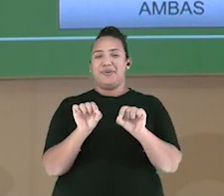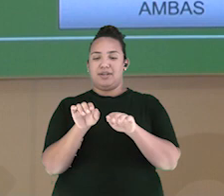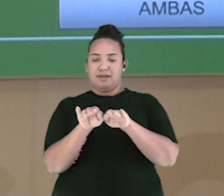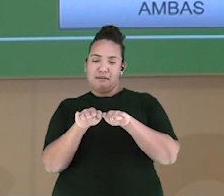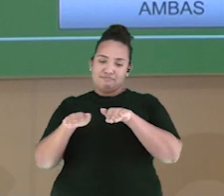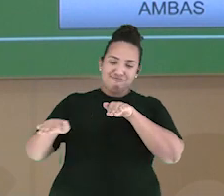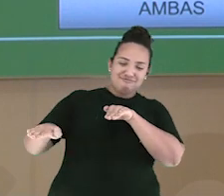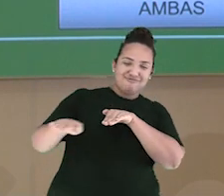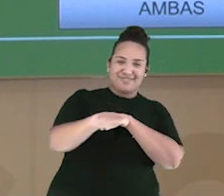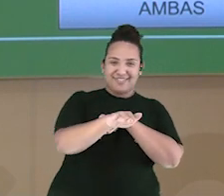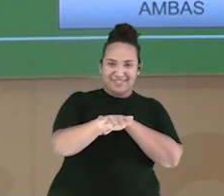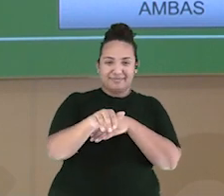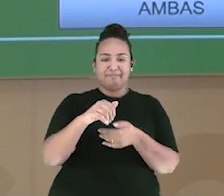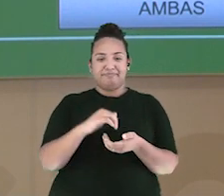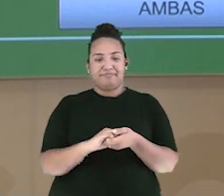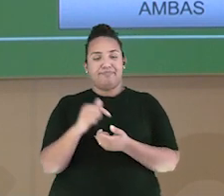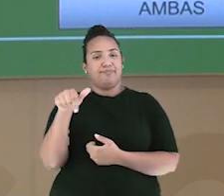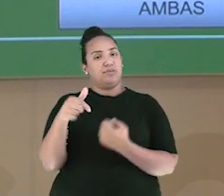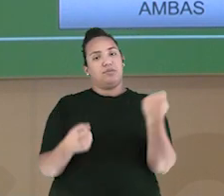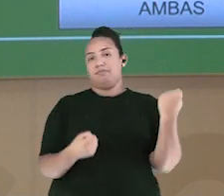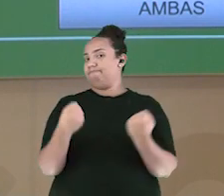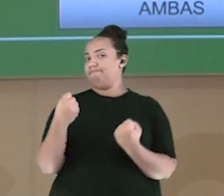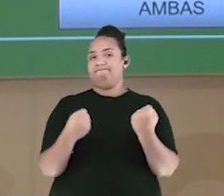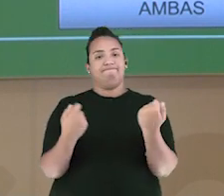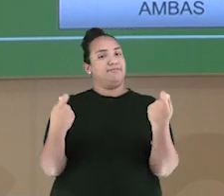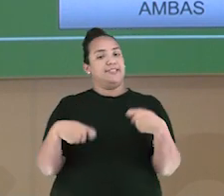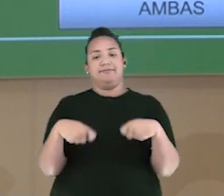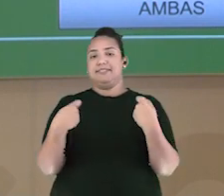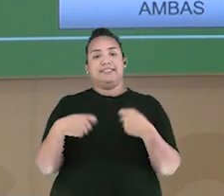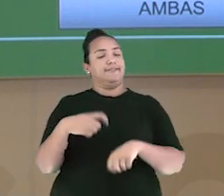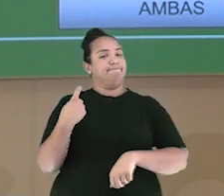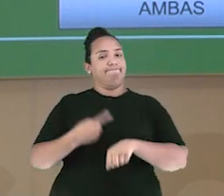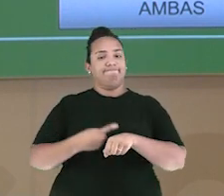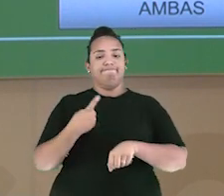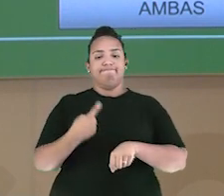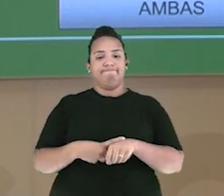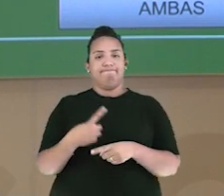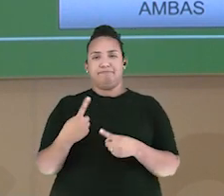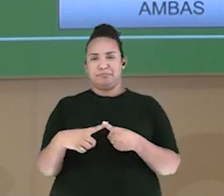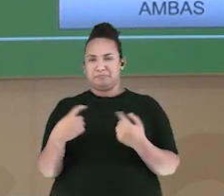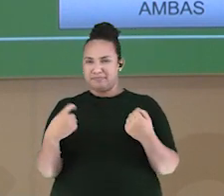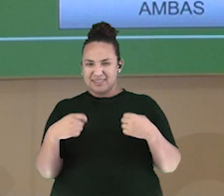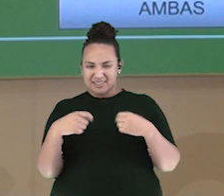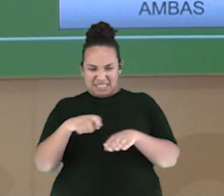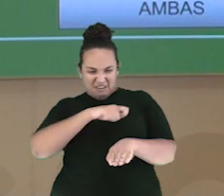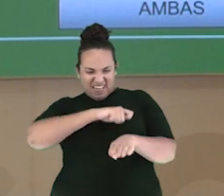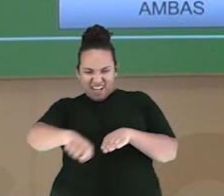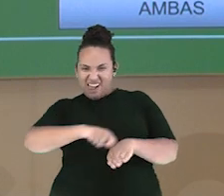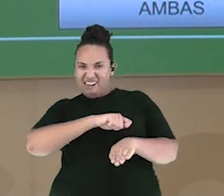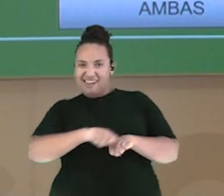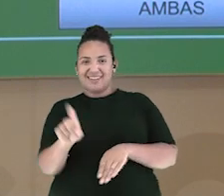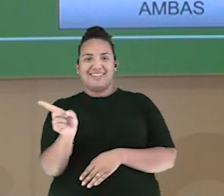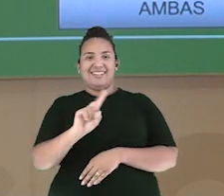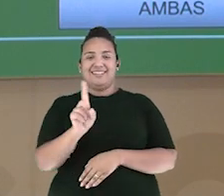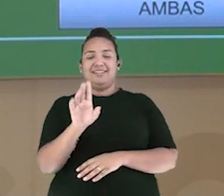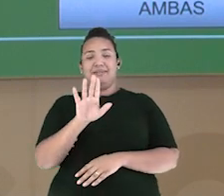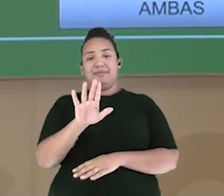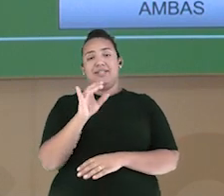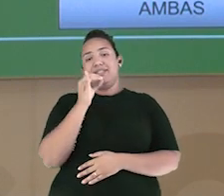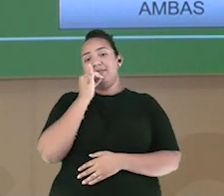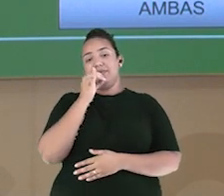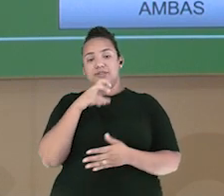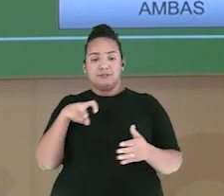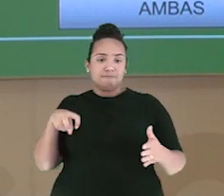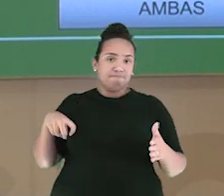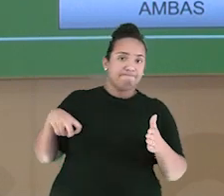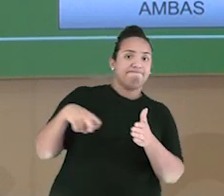falando de ultrapassagem. Nosso piloto ele não precisa da dureza, porque ele não precisa de um carro afiado. No entanto, caso venha a sofrer